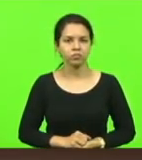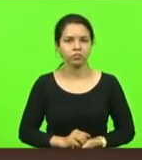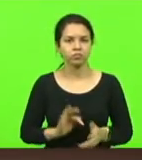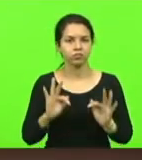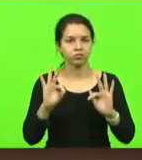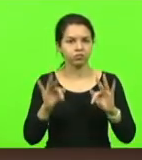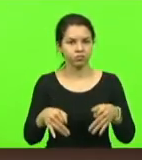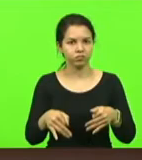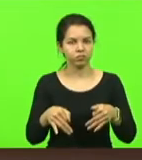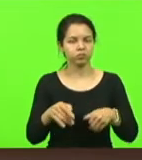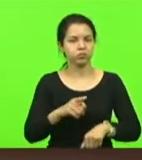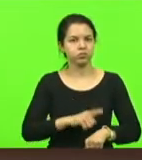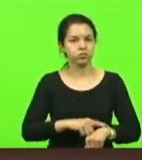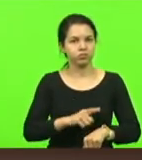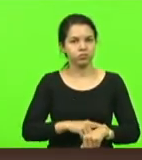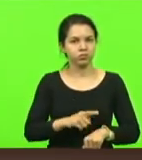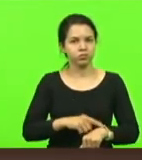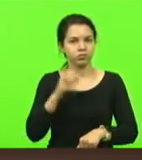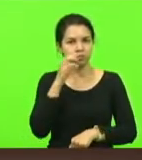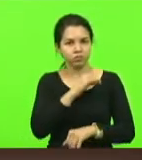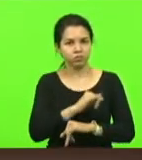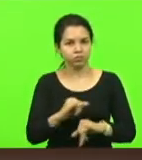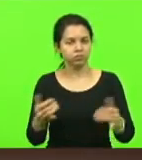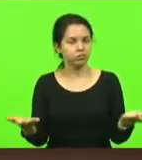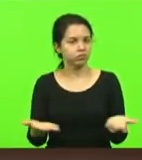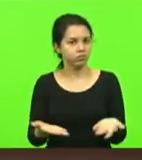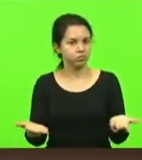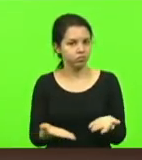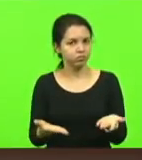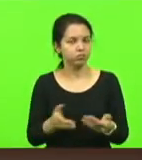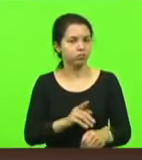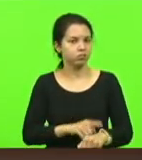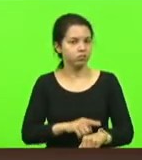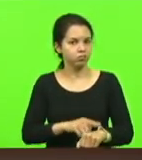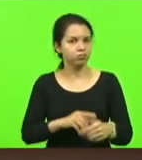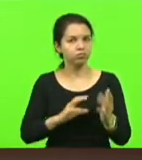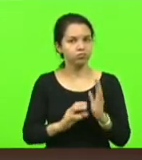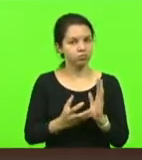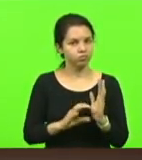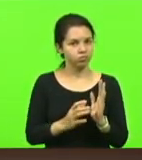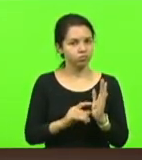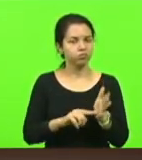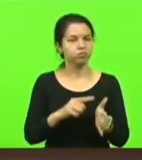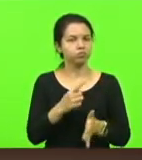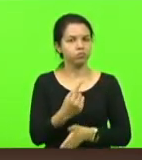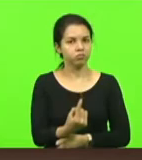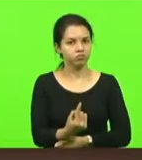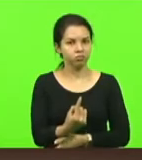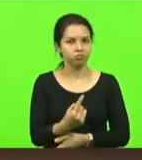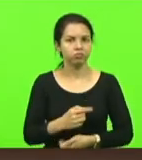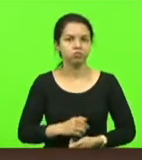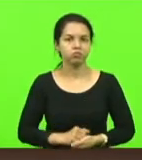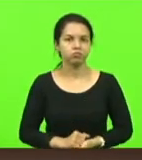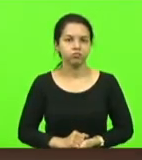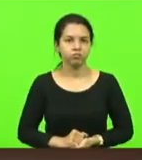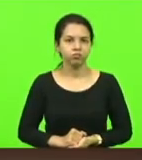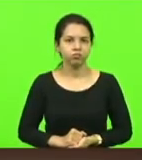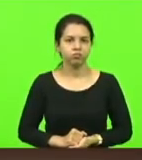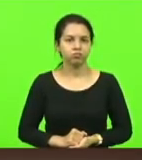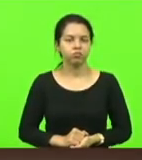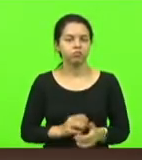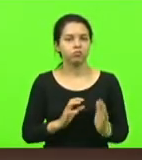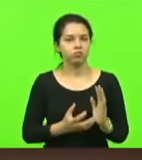Fim do horário das breves comunicações, vamos passar ao horário dos partidos. O primeiro bloco é o partido do